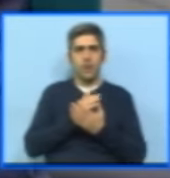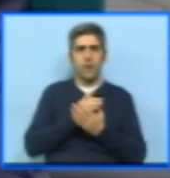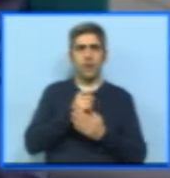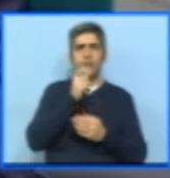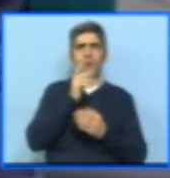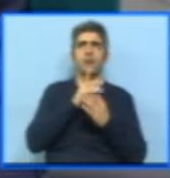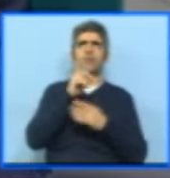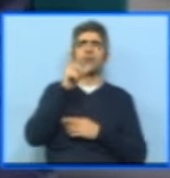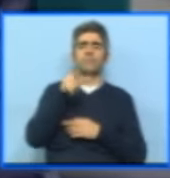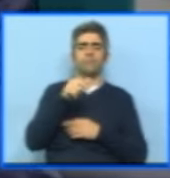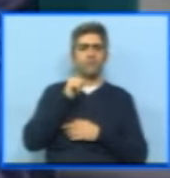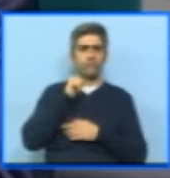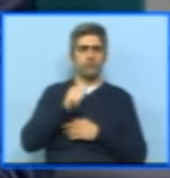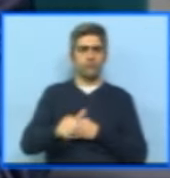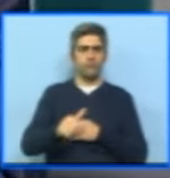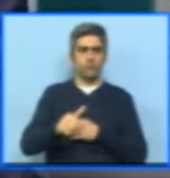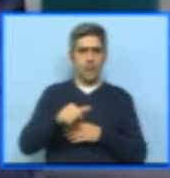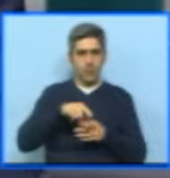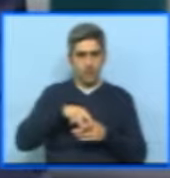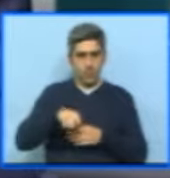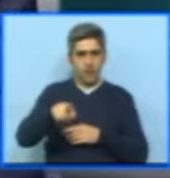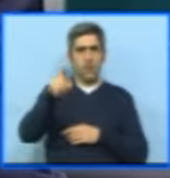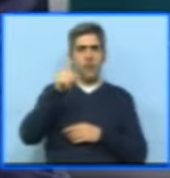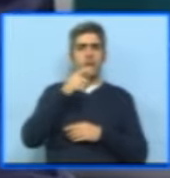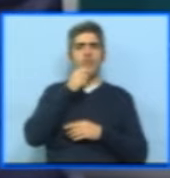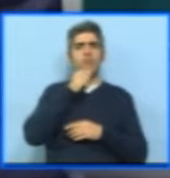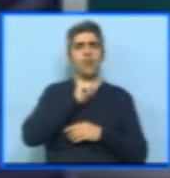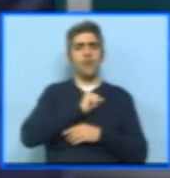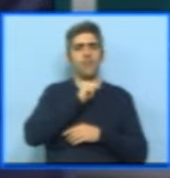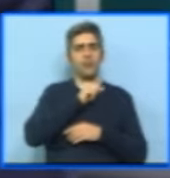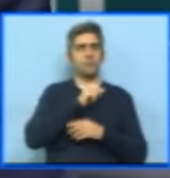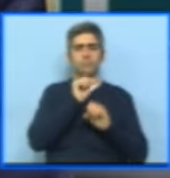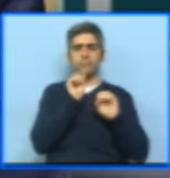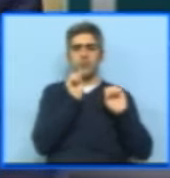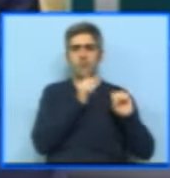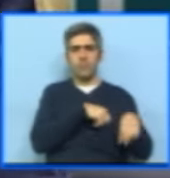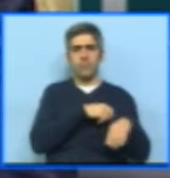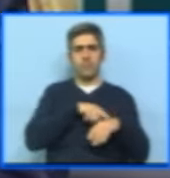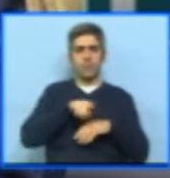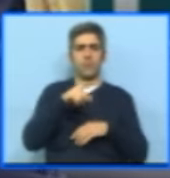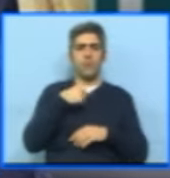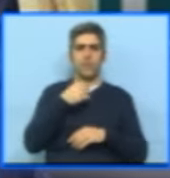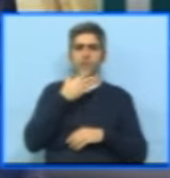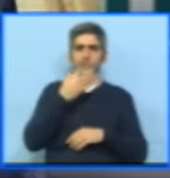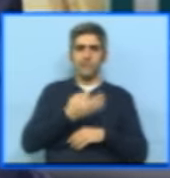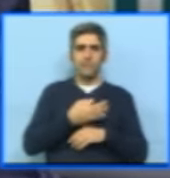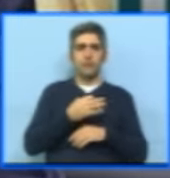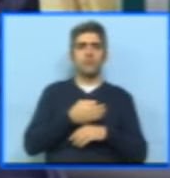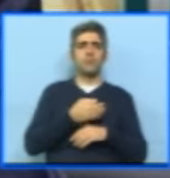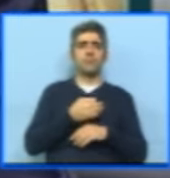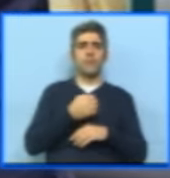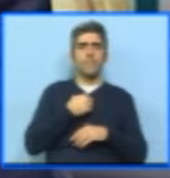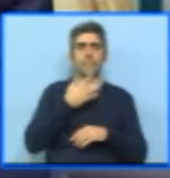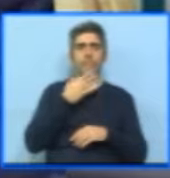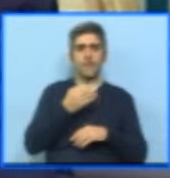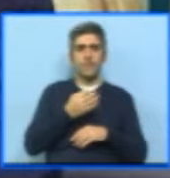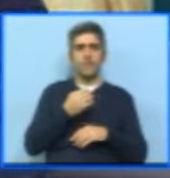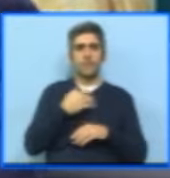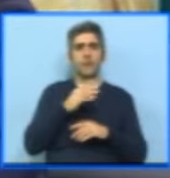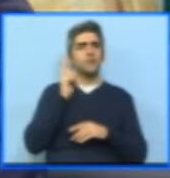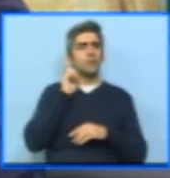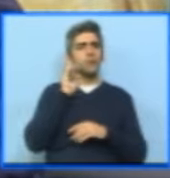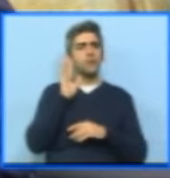de Deus vai e sai da sua terra, e digamos, eu creio, não sei se exagero, se exagerar paciência, eu acho que é a figura